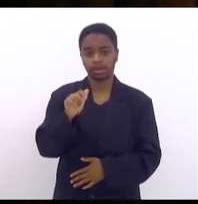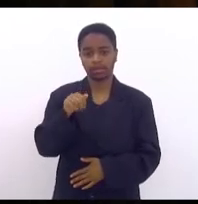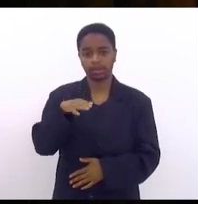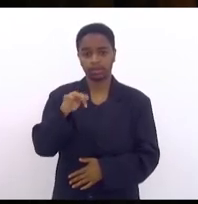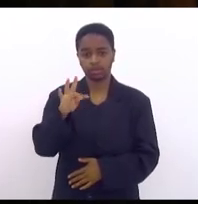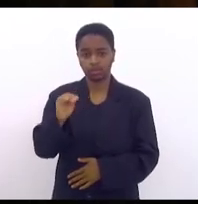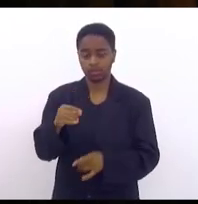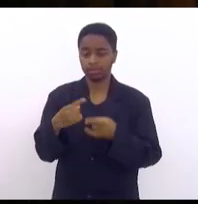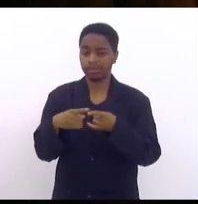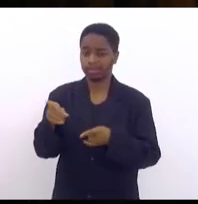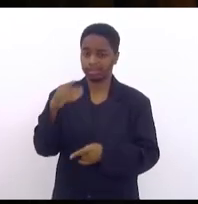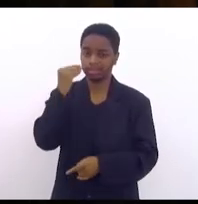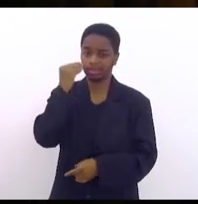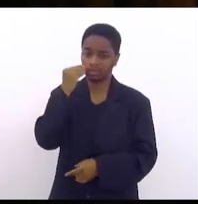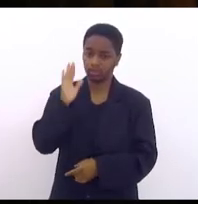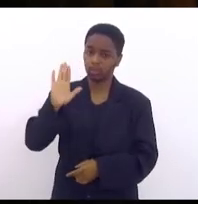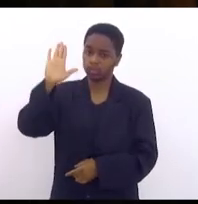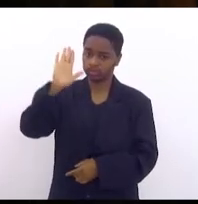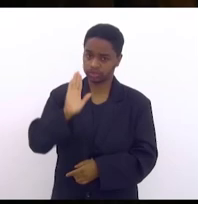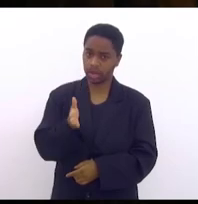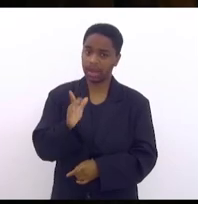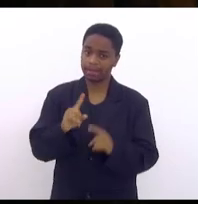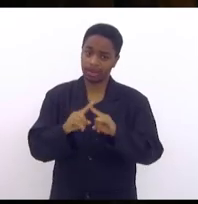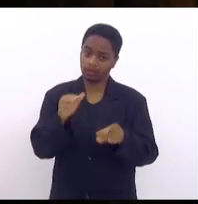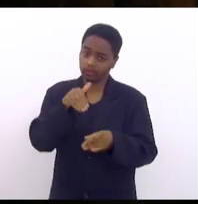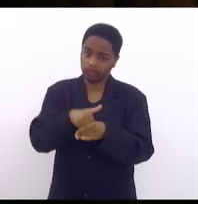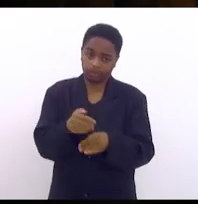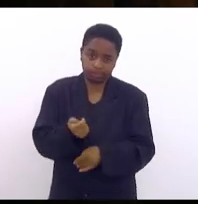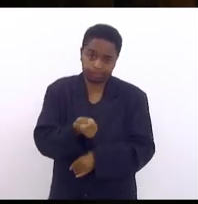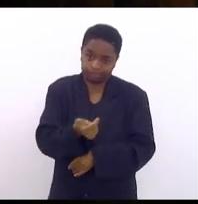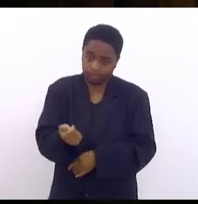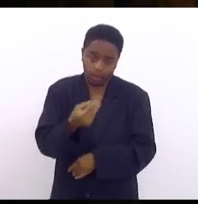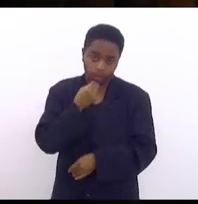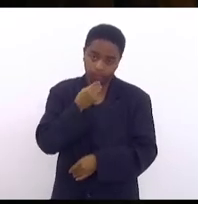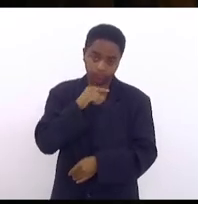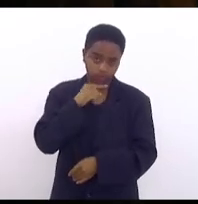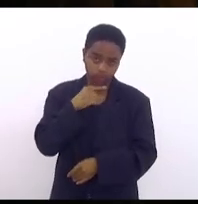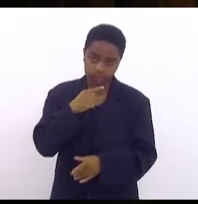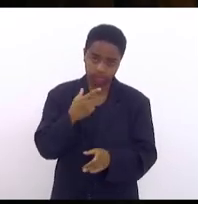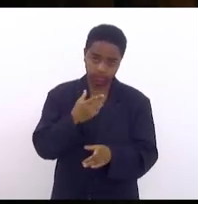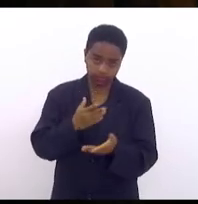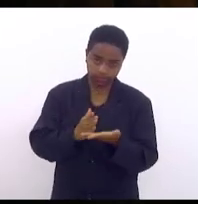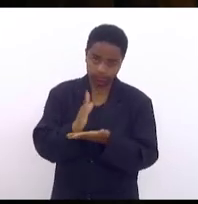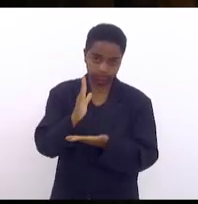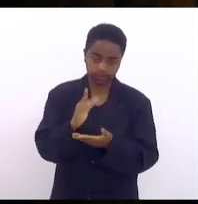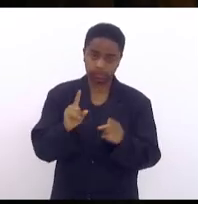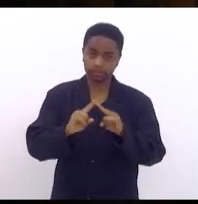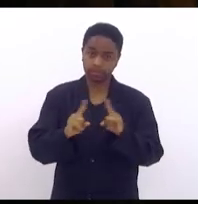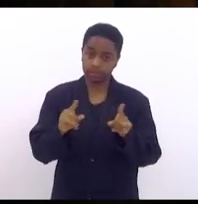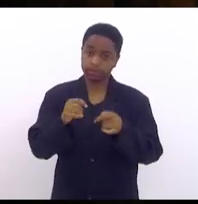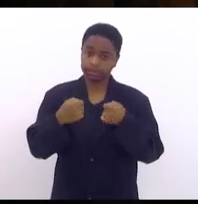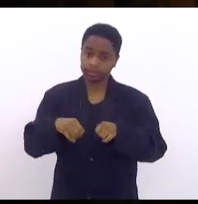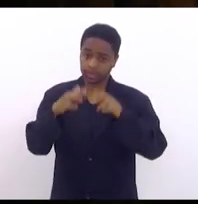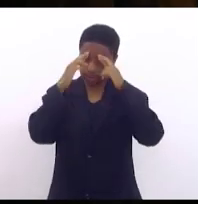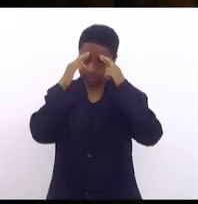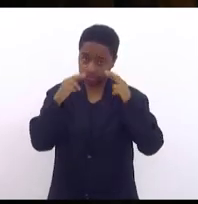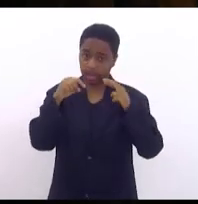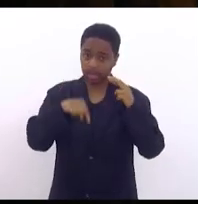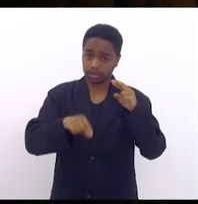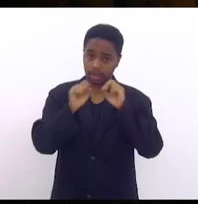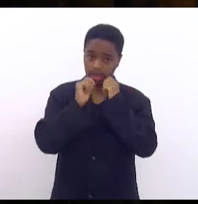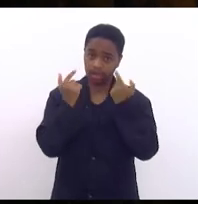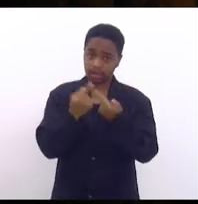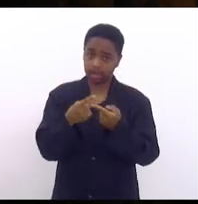se candidatar. Teve uma votação pífia, obviamente, não arrumou nada. Mas ele deveria ter algum respeito pelo parlamento, ele queria estar